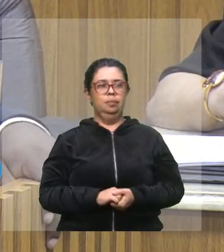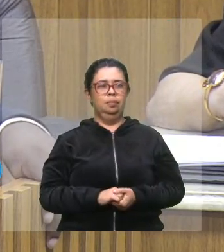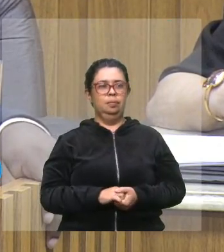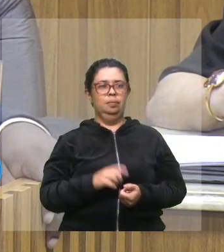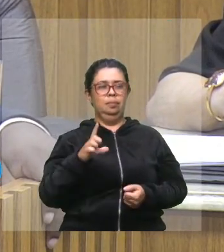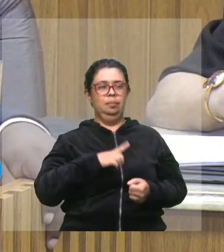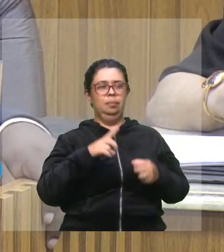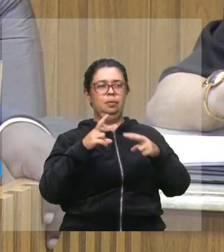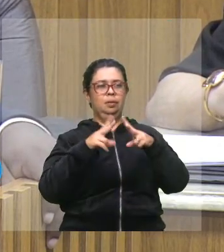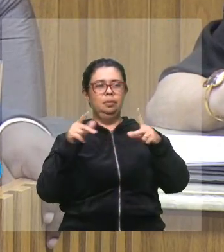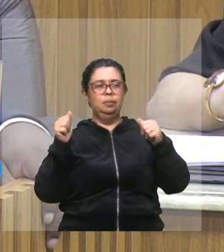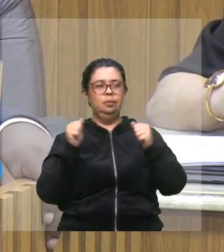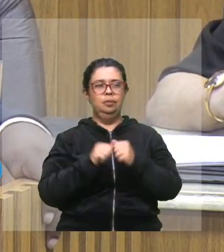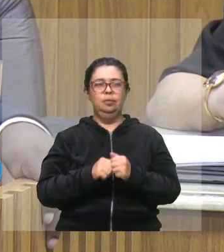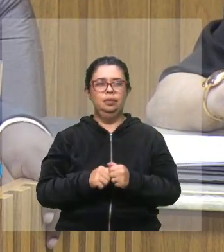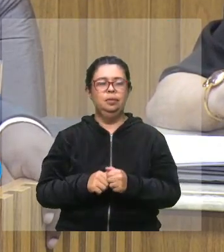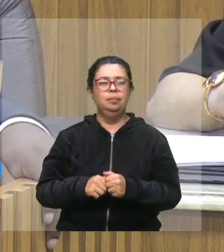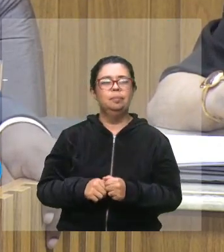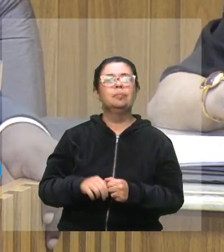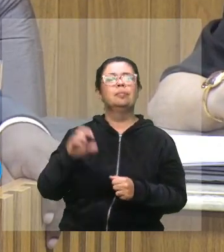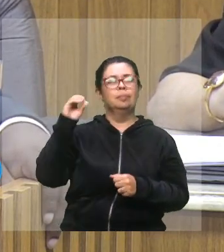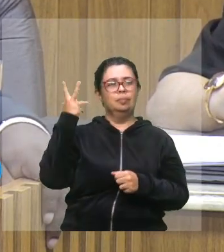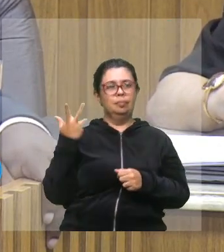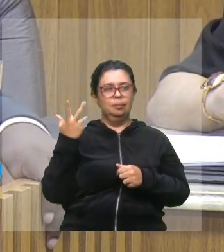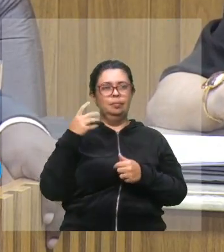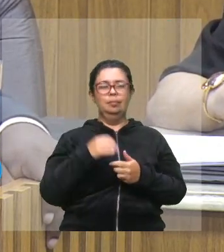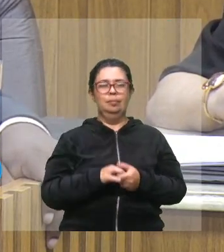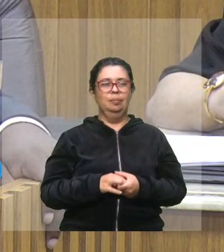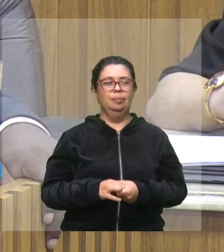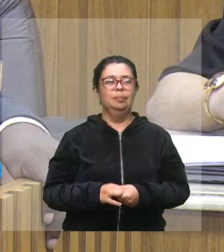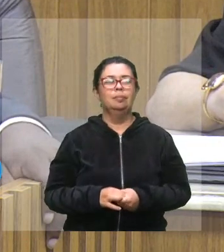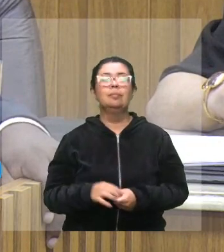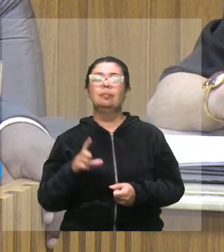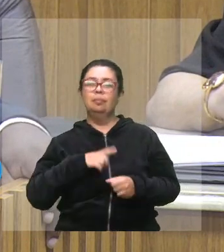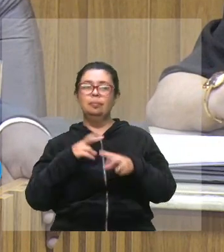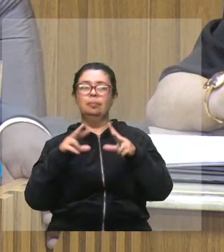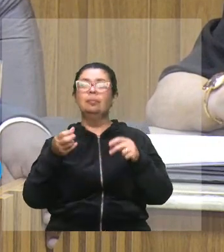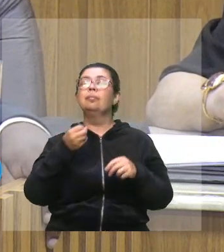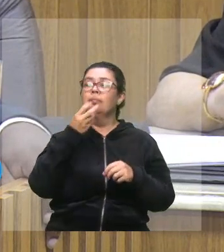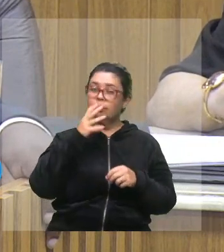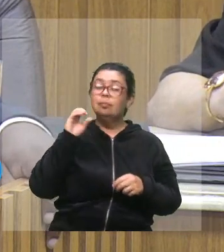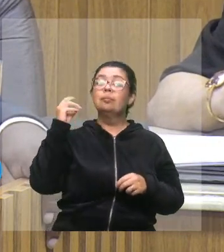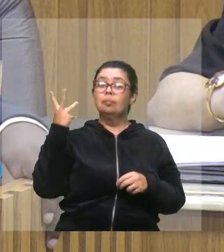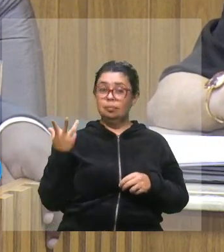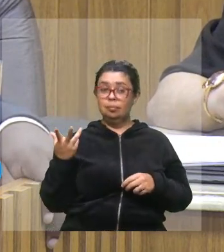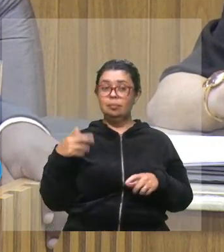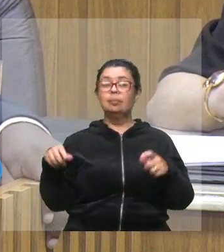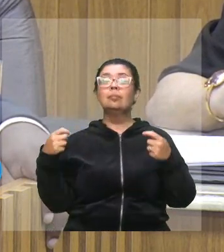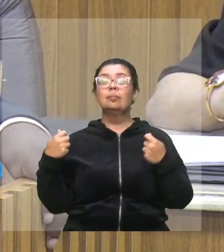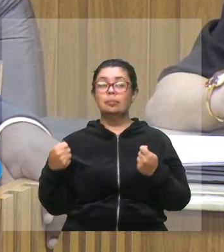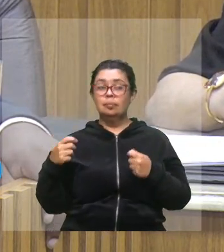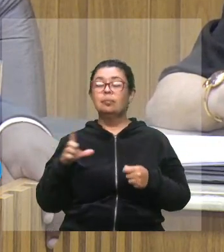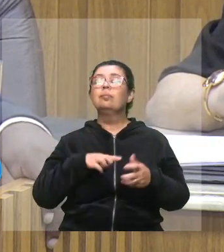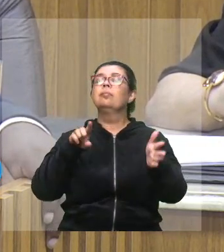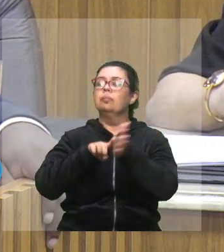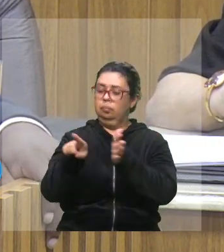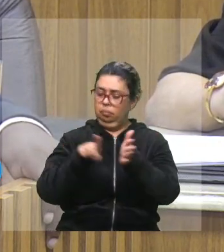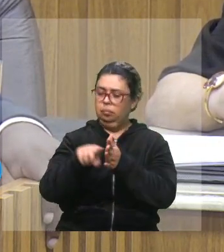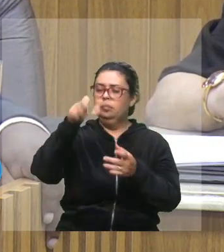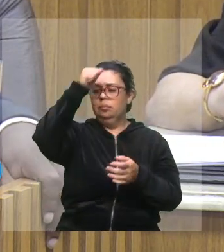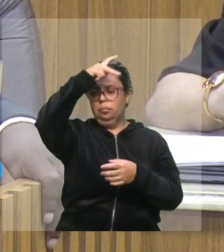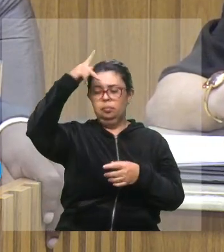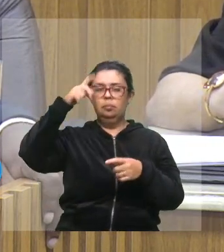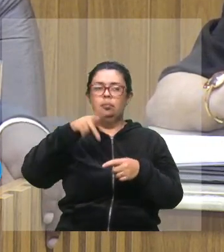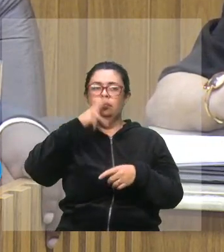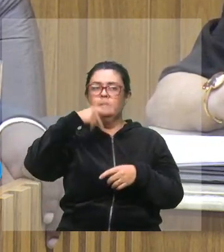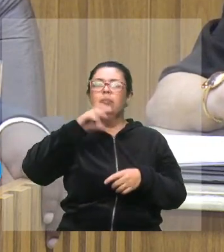boa também na nossa cidade acontecendo. Não é só problema. Tem coisas boas que nós precisamos falar também. E nós queremos, temos que cobrar o prefeito, mas falar daquilo